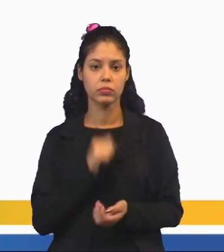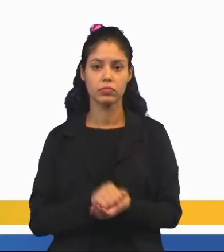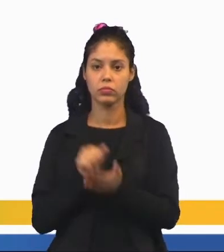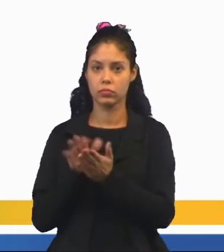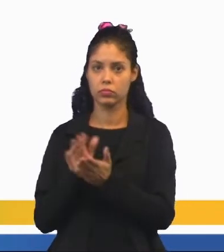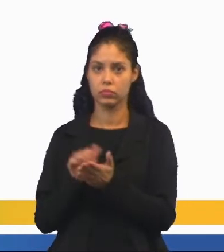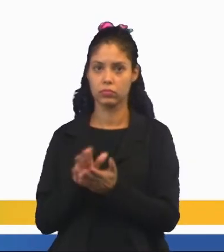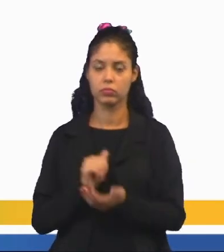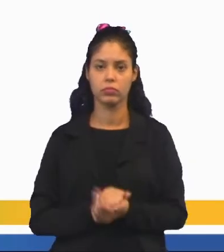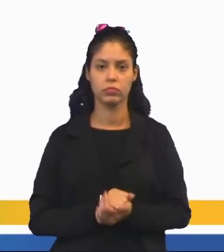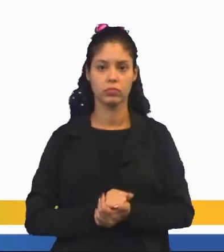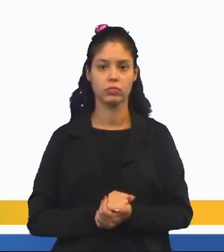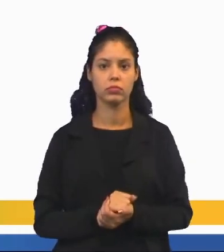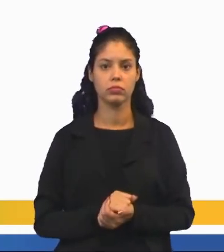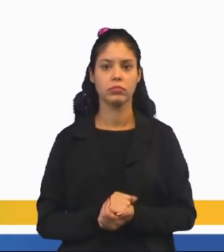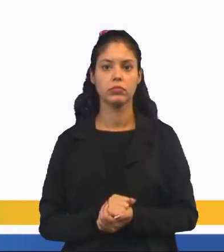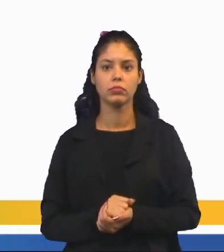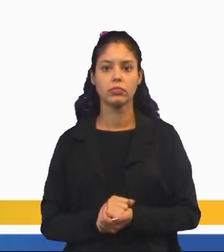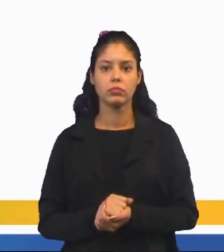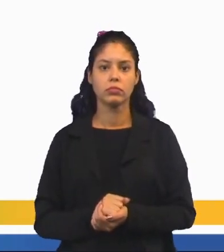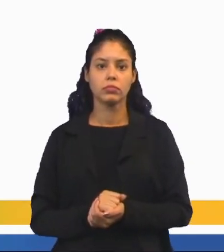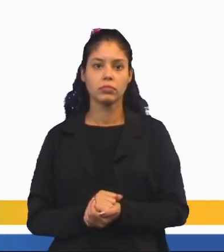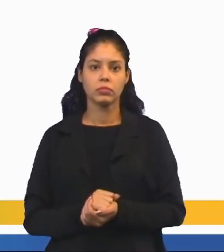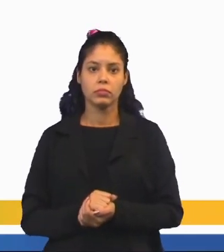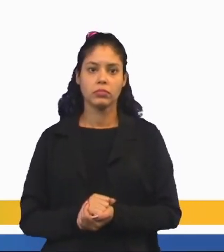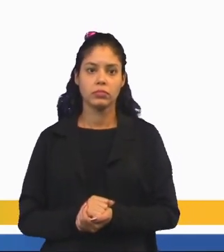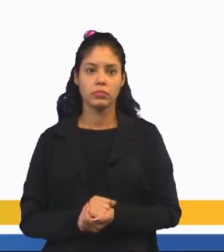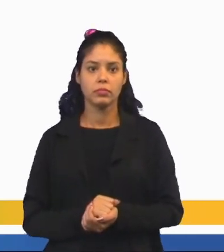fora da lixeira.